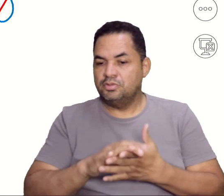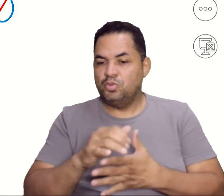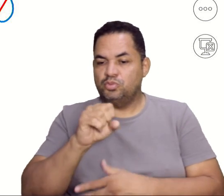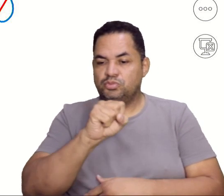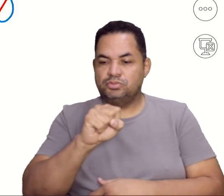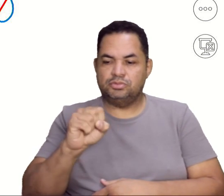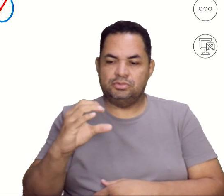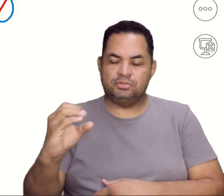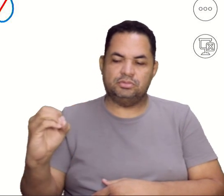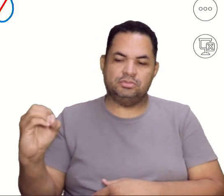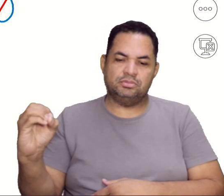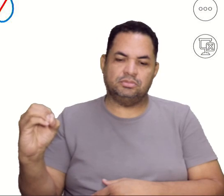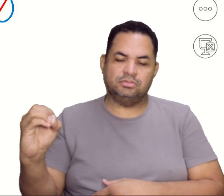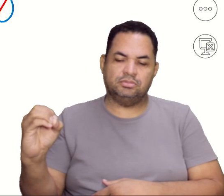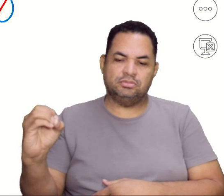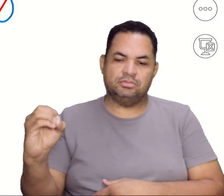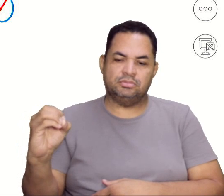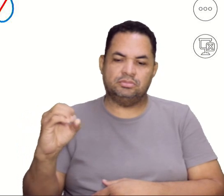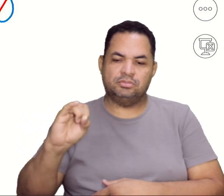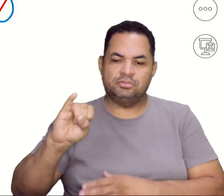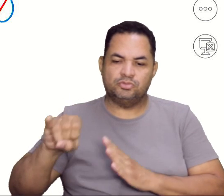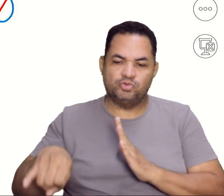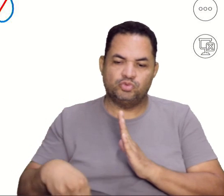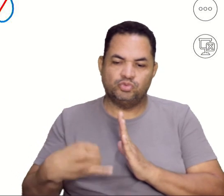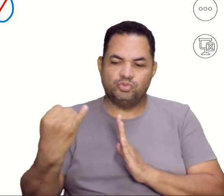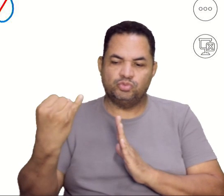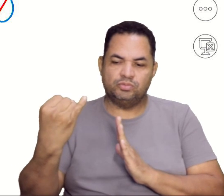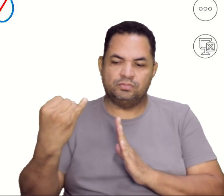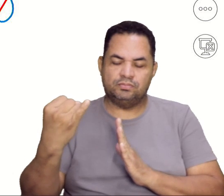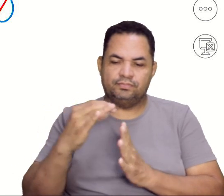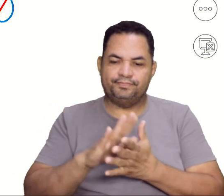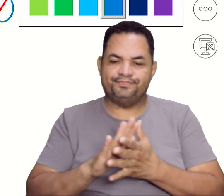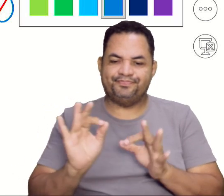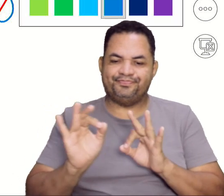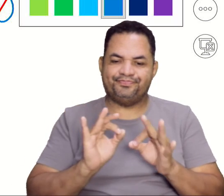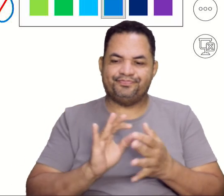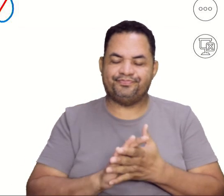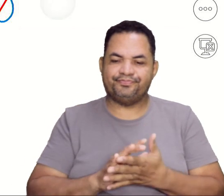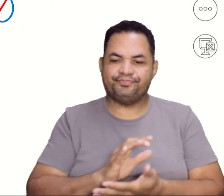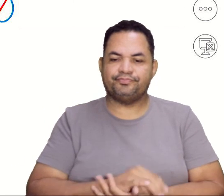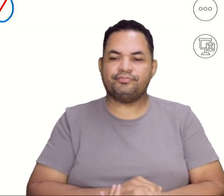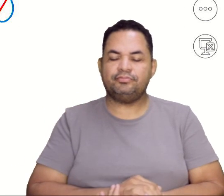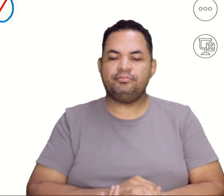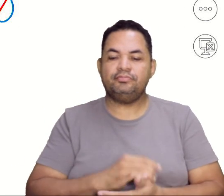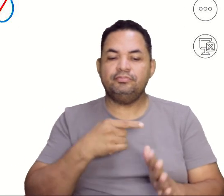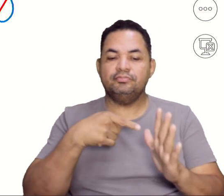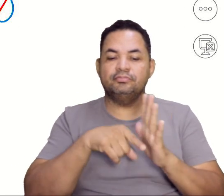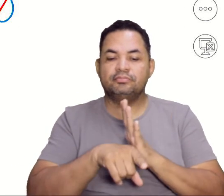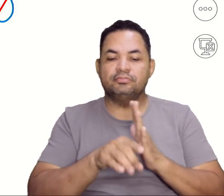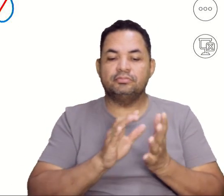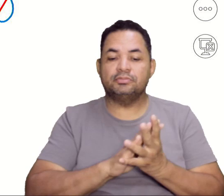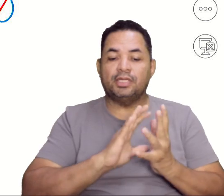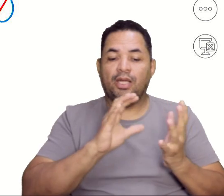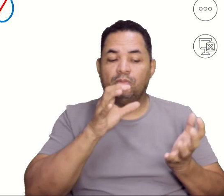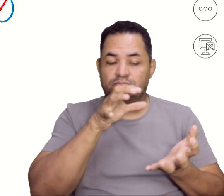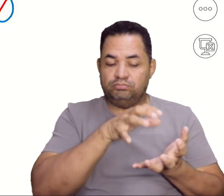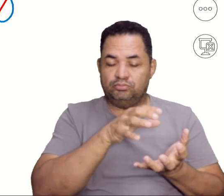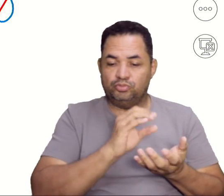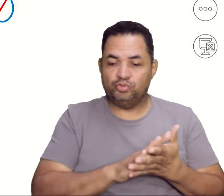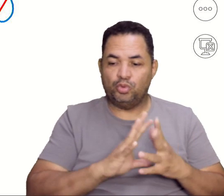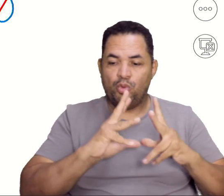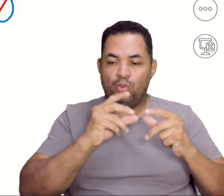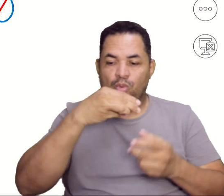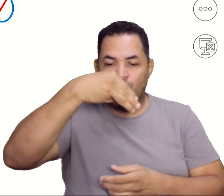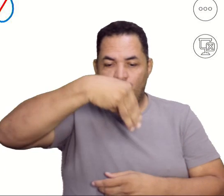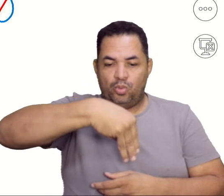800 800 é o juros certo aí deixamos um espacinho aqui porque ele quer o montante o montante vai